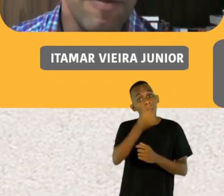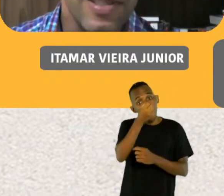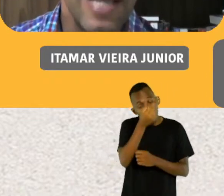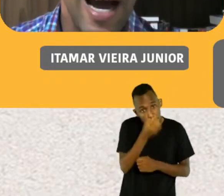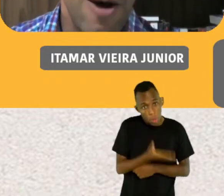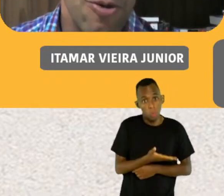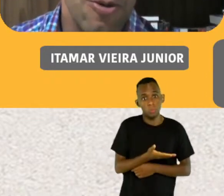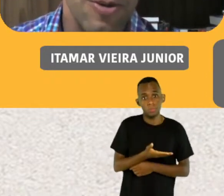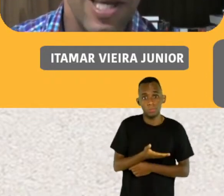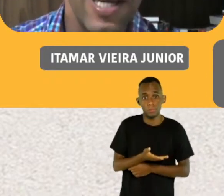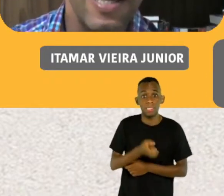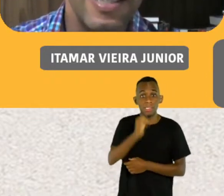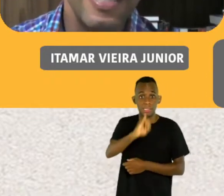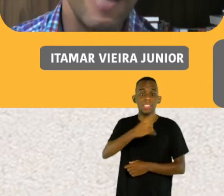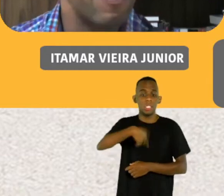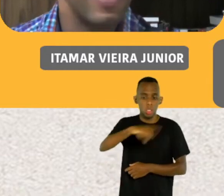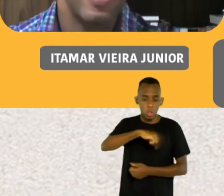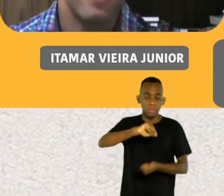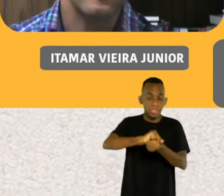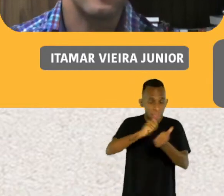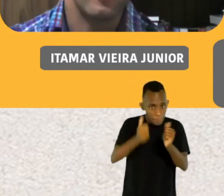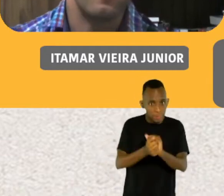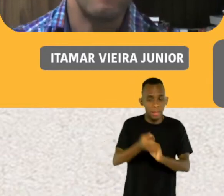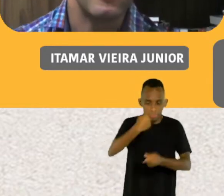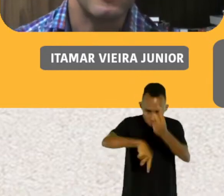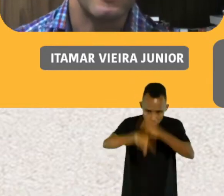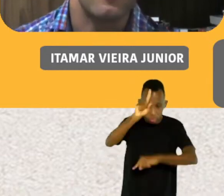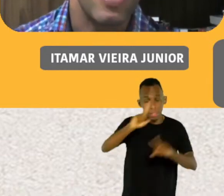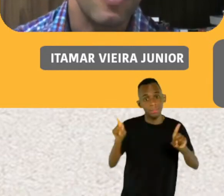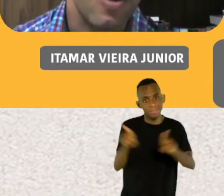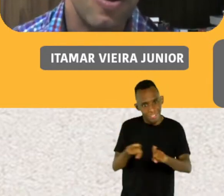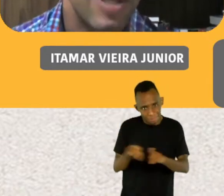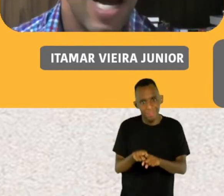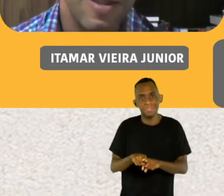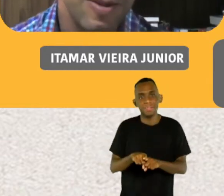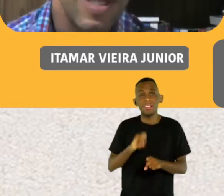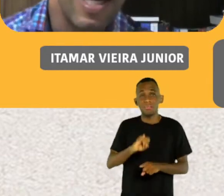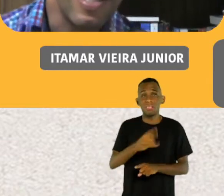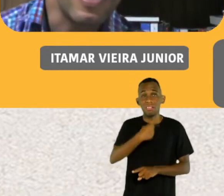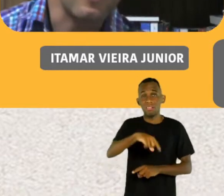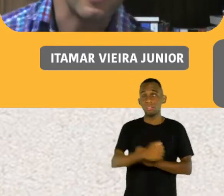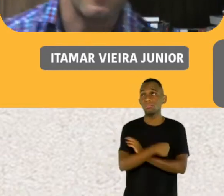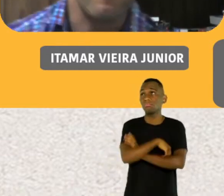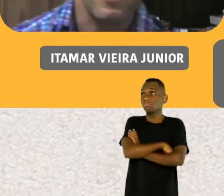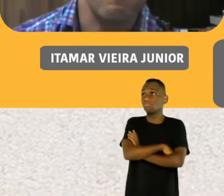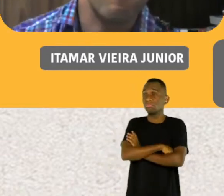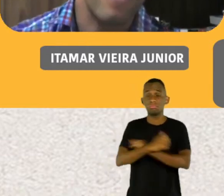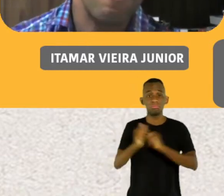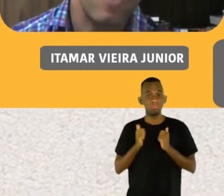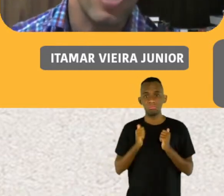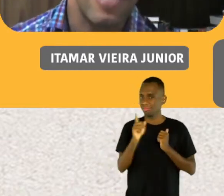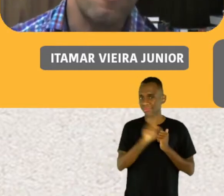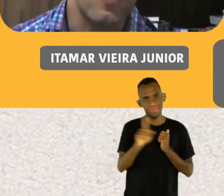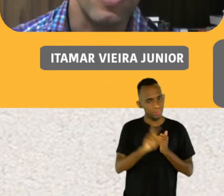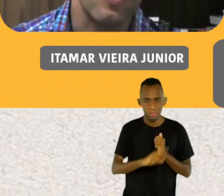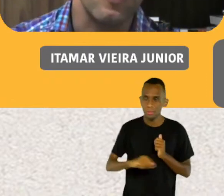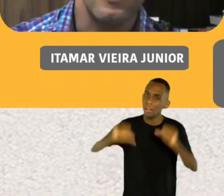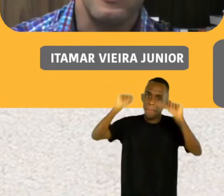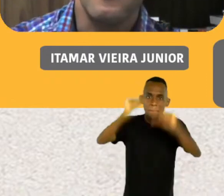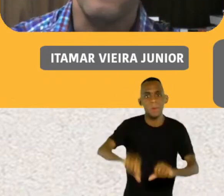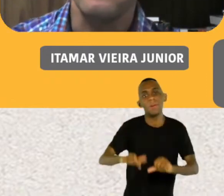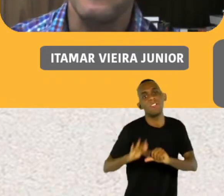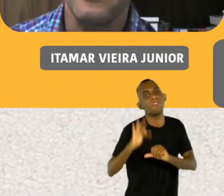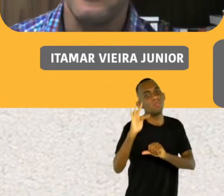a gente fizer algo, né? Claro, se a gente permanecer de braços cruzados, isso aqui vai piorar